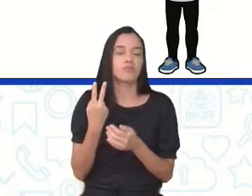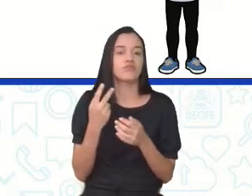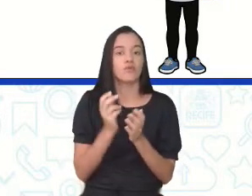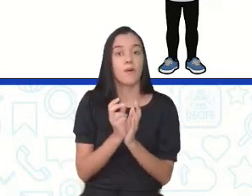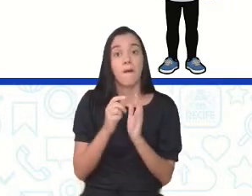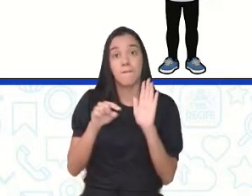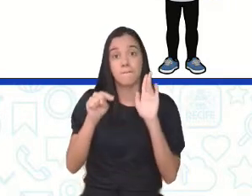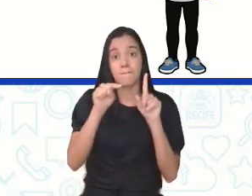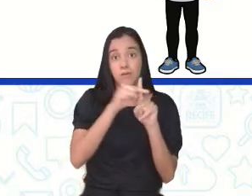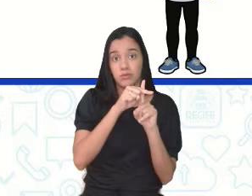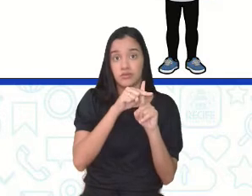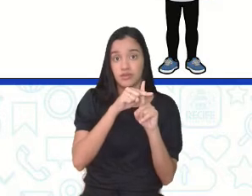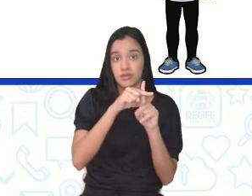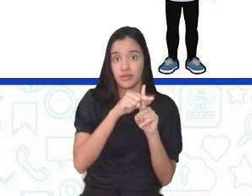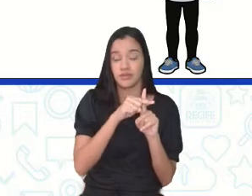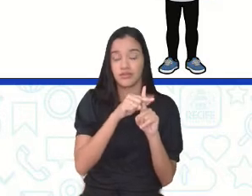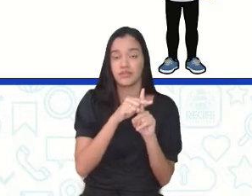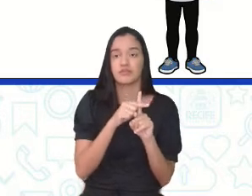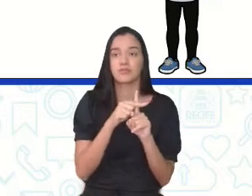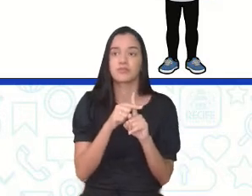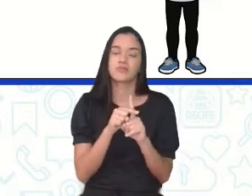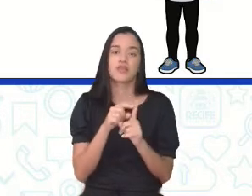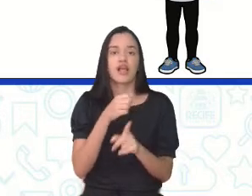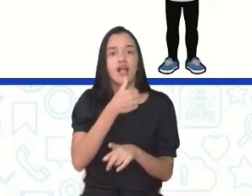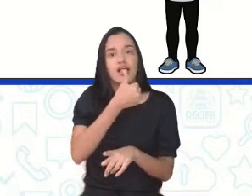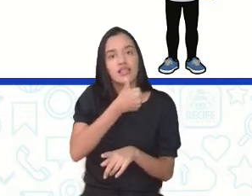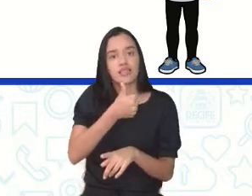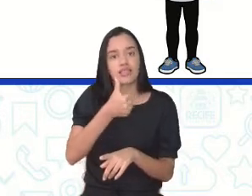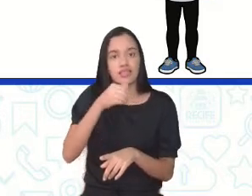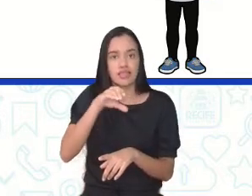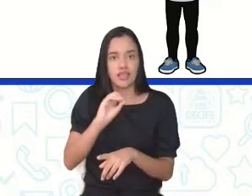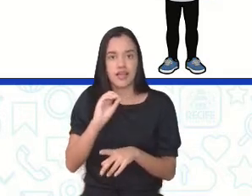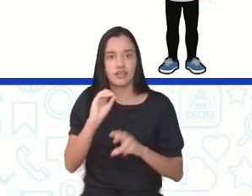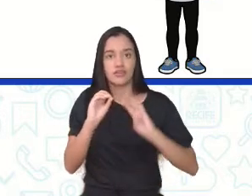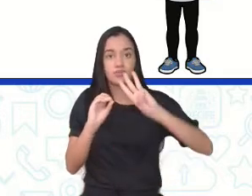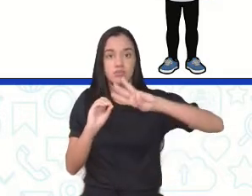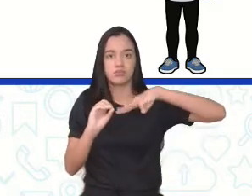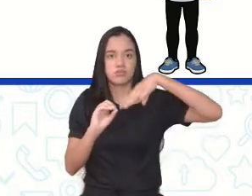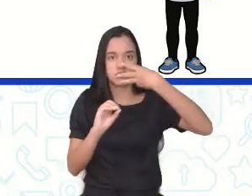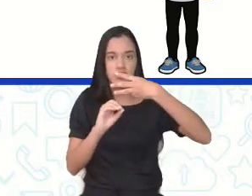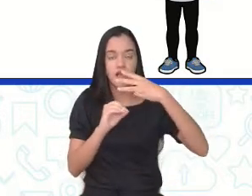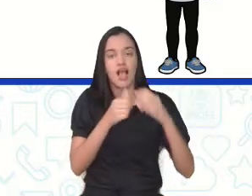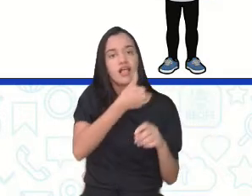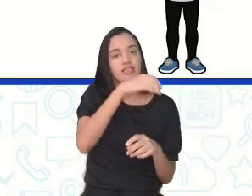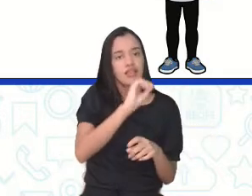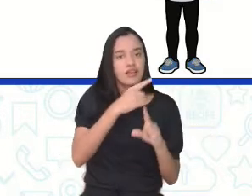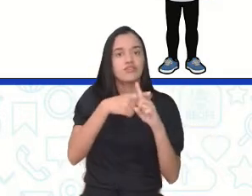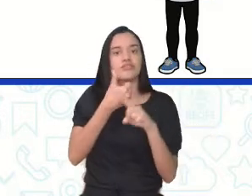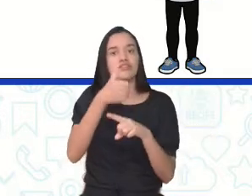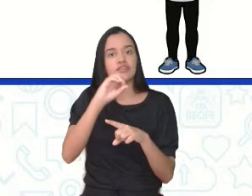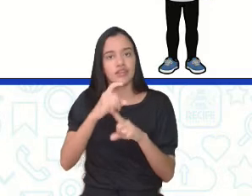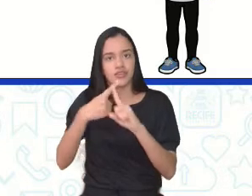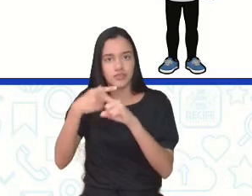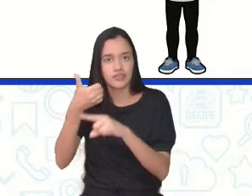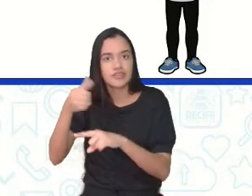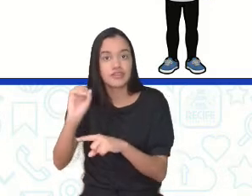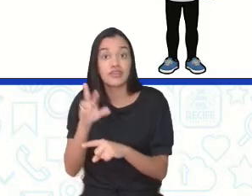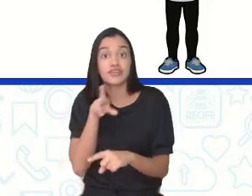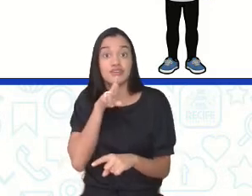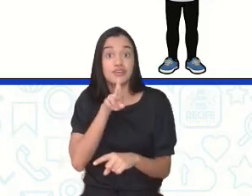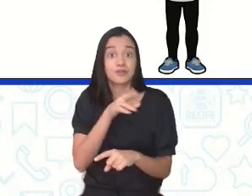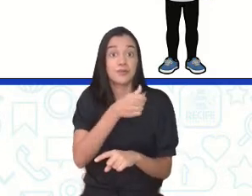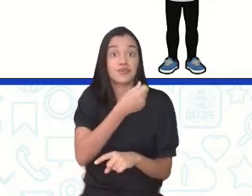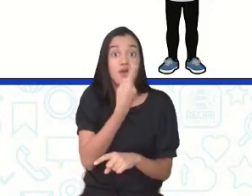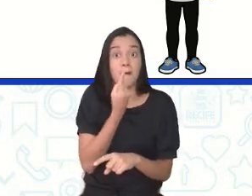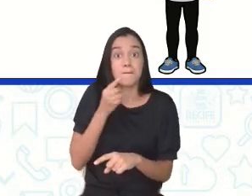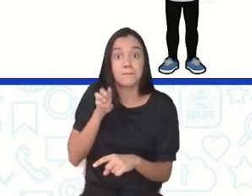Então, eu tenho aí, ó, que 10 elevado ao cubo é igual a 10 vezes 10 vezes 10, certo? Que é igual a